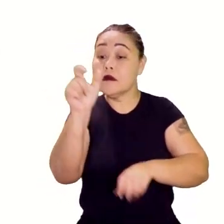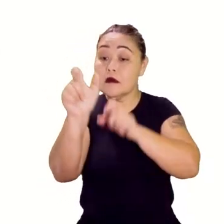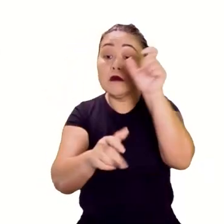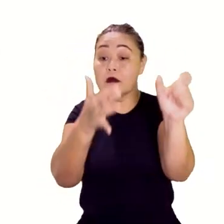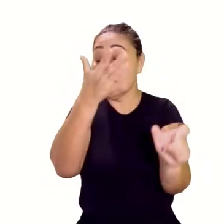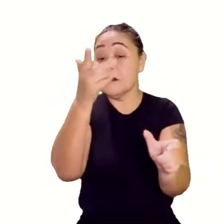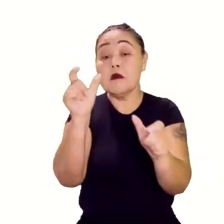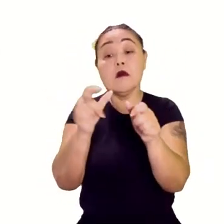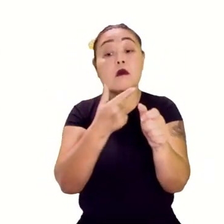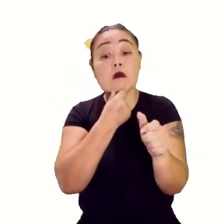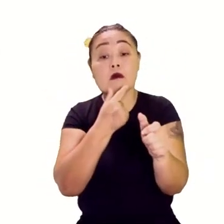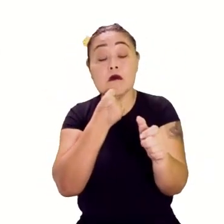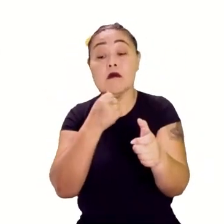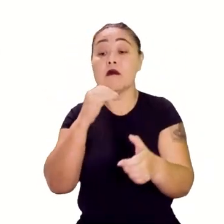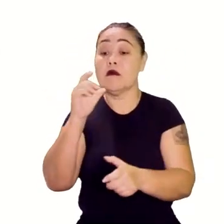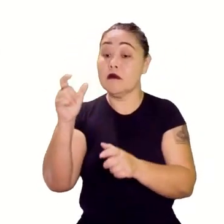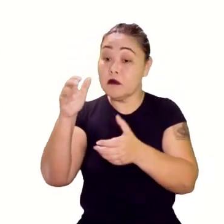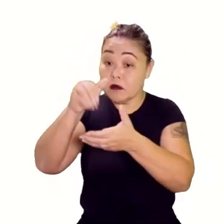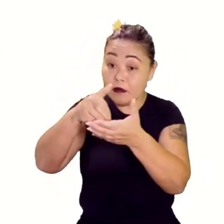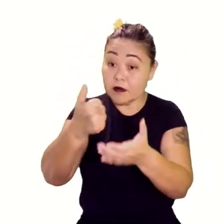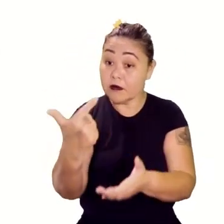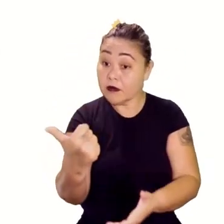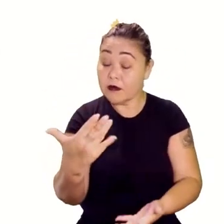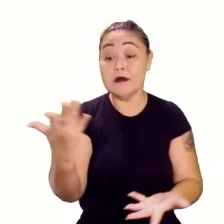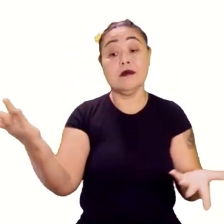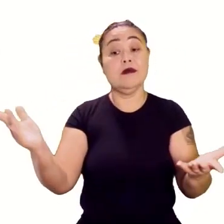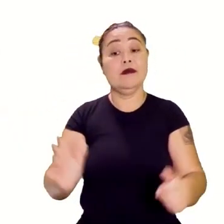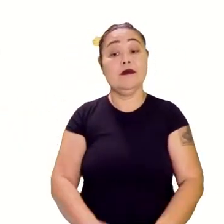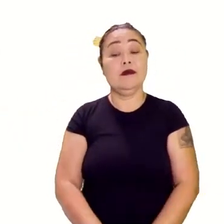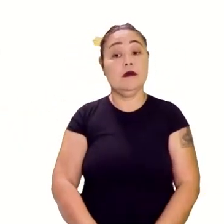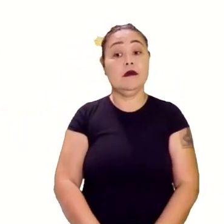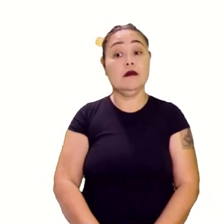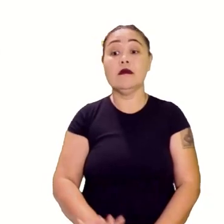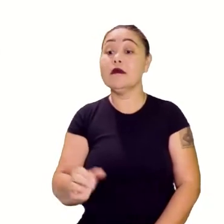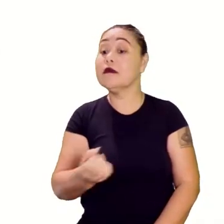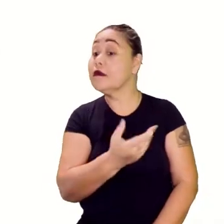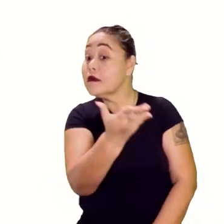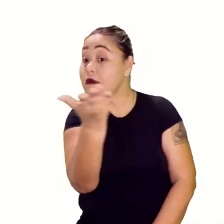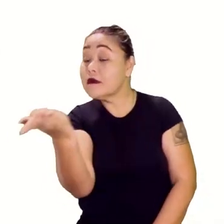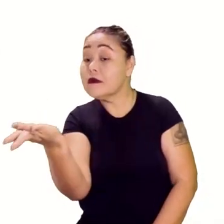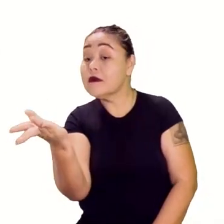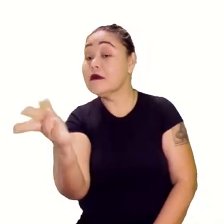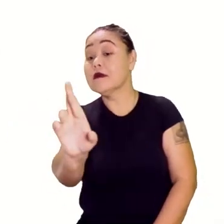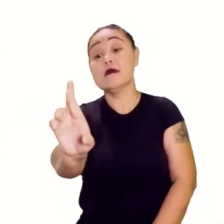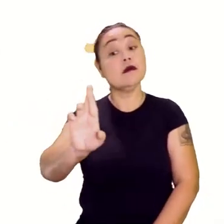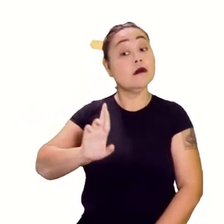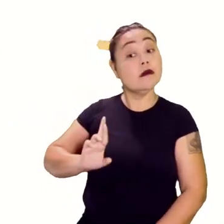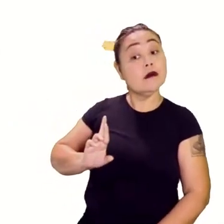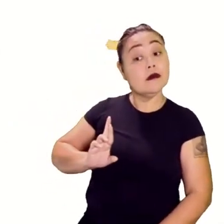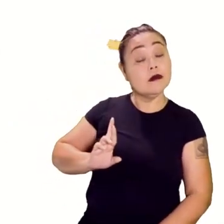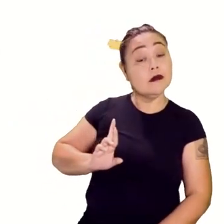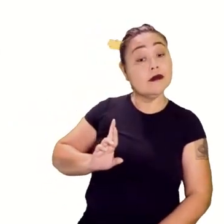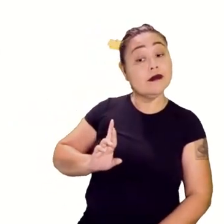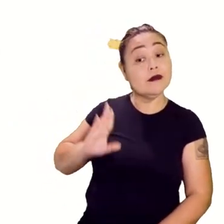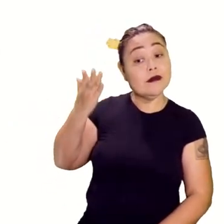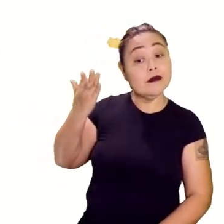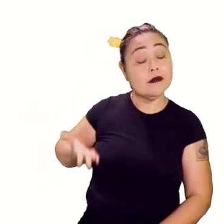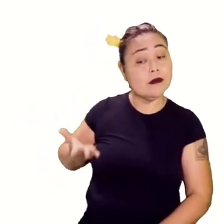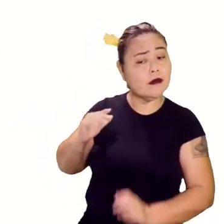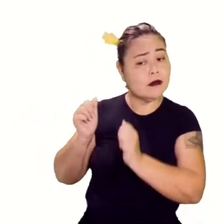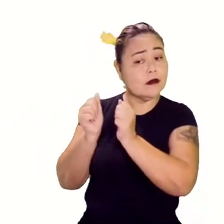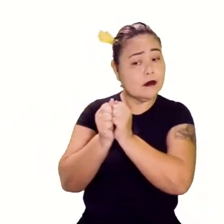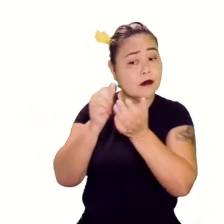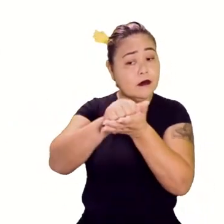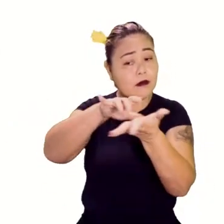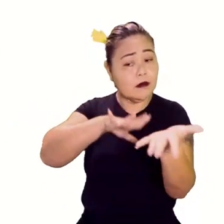12 homens para cavar 12 buracos? E aí? É com vocês! O que vocês acham? Junto